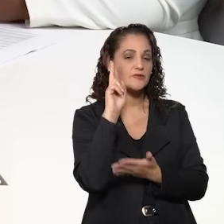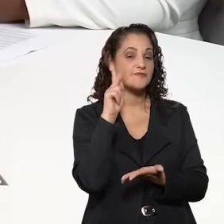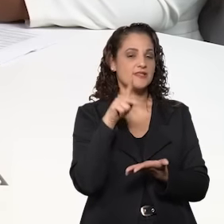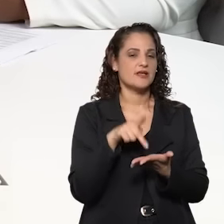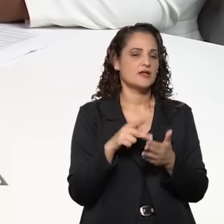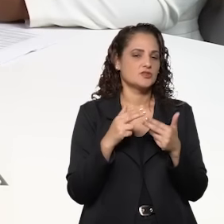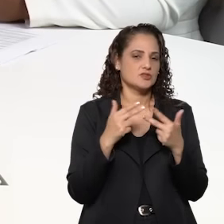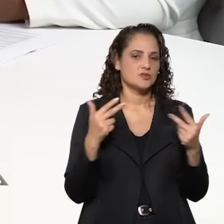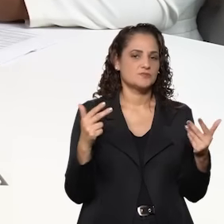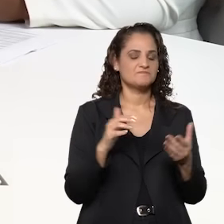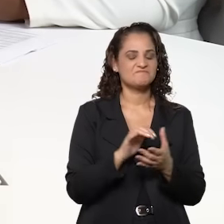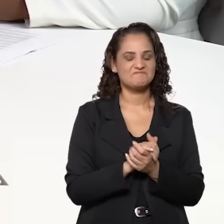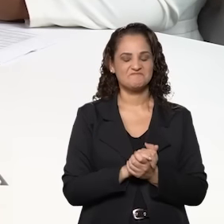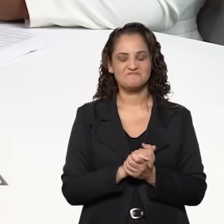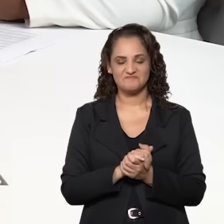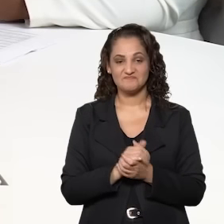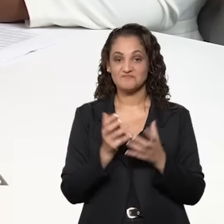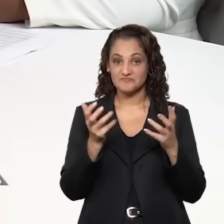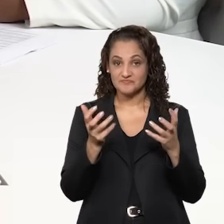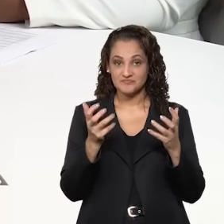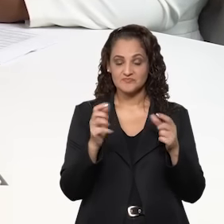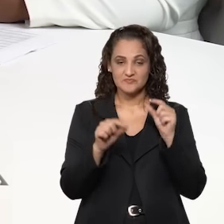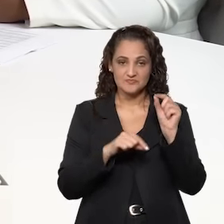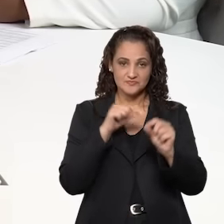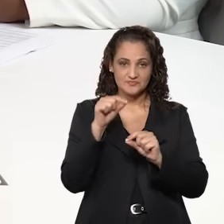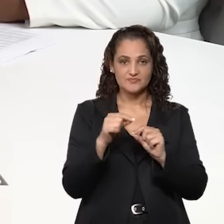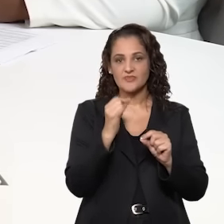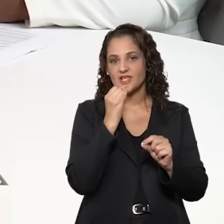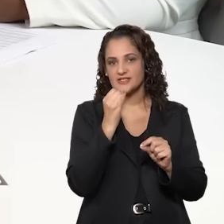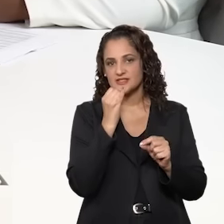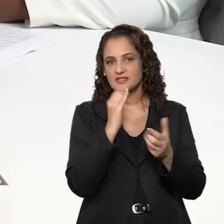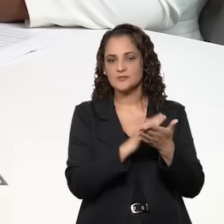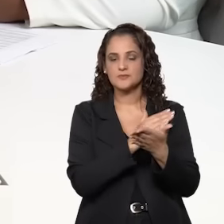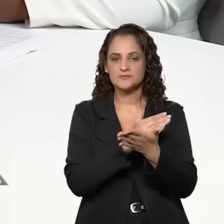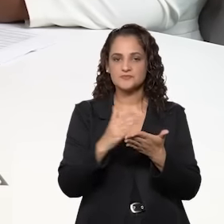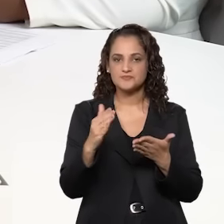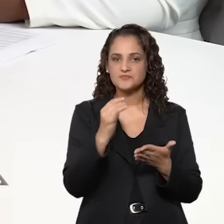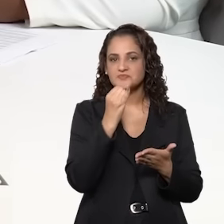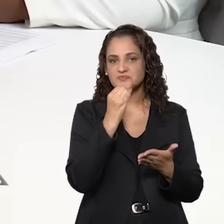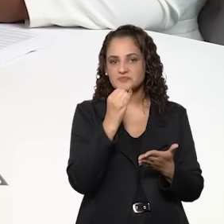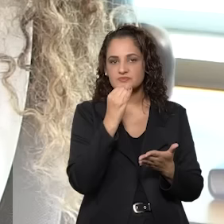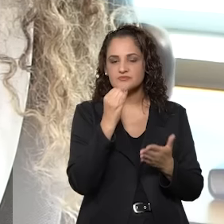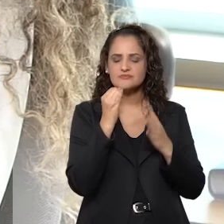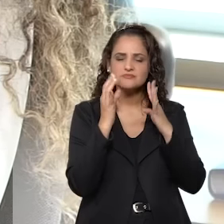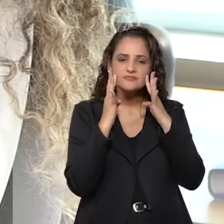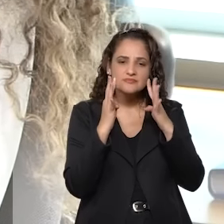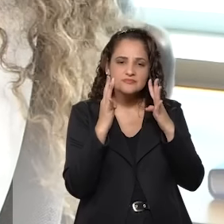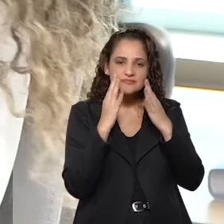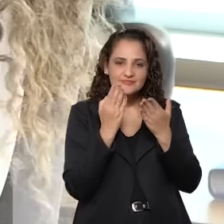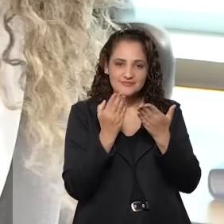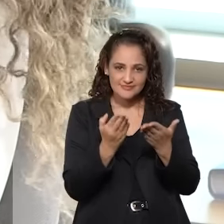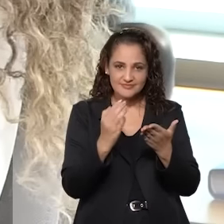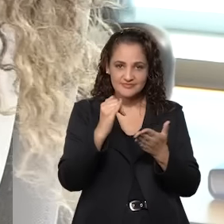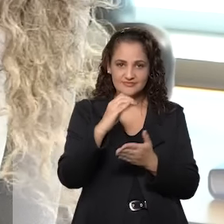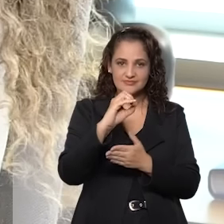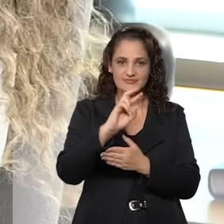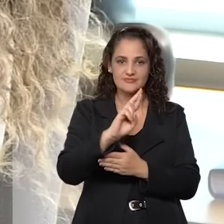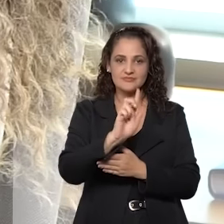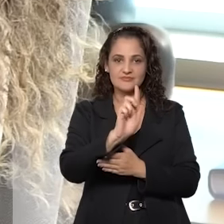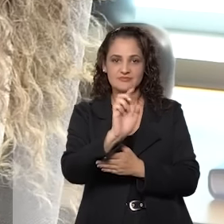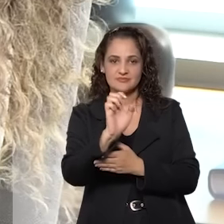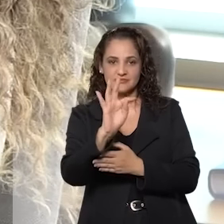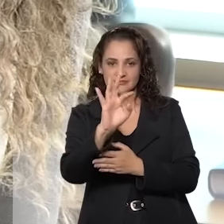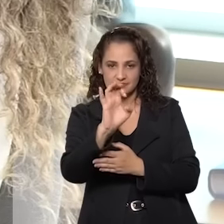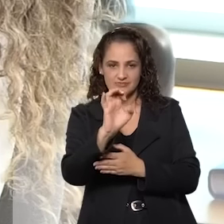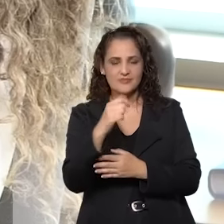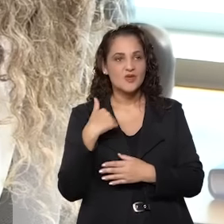exemplos que ouvindo aqui Jorgete me Vial M acho que vale compartilhar eh enfim nessa minha